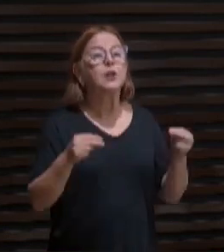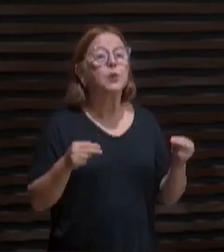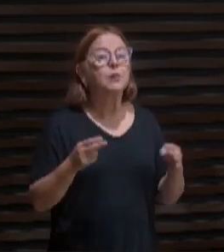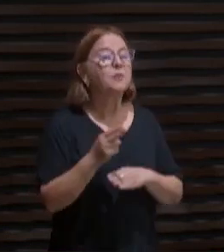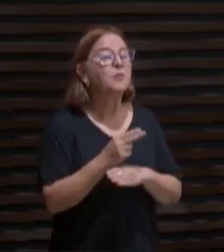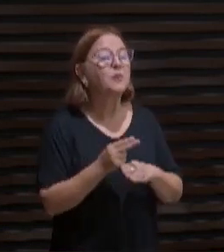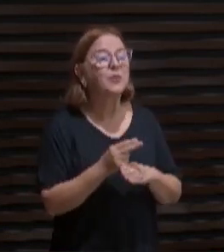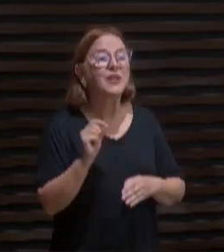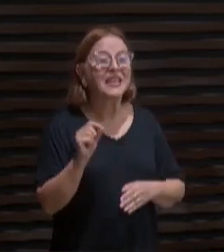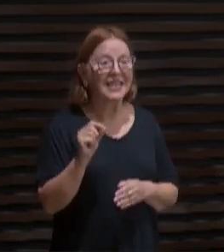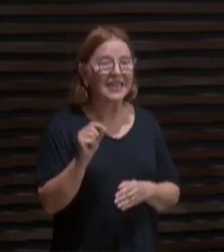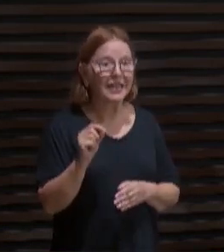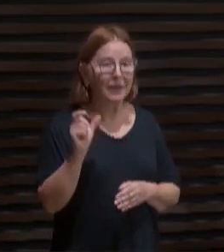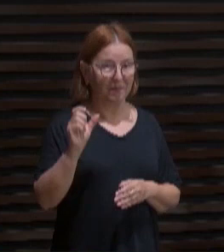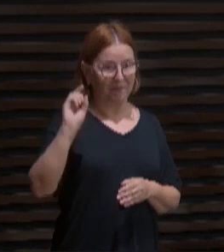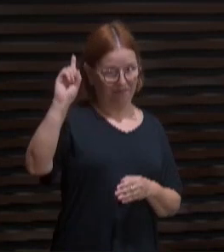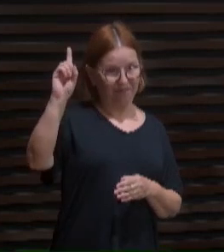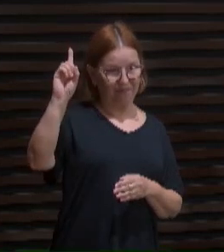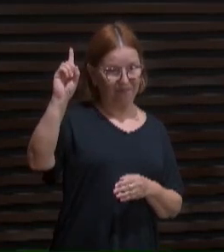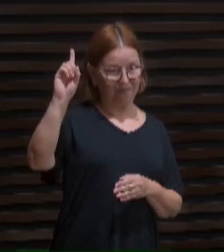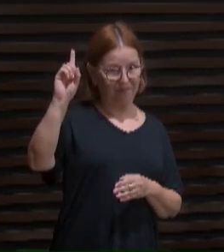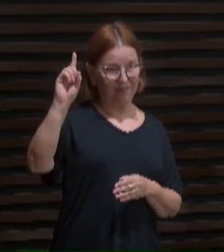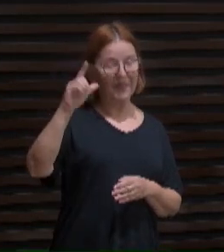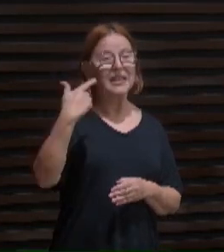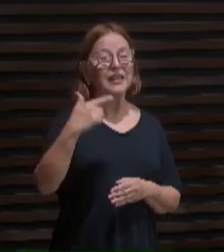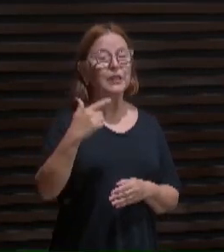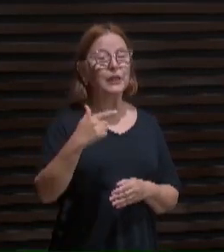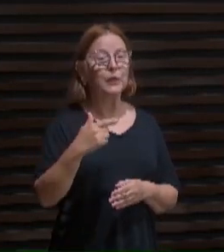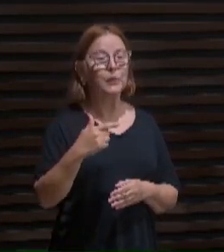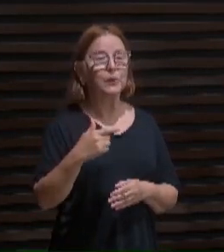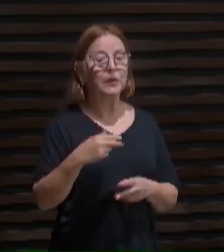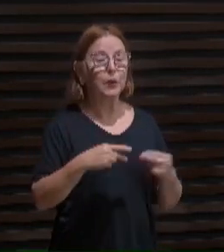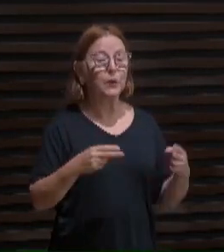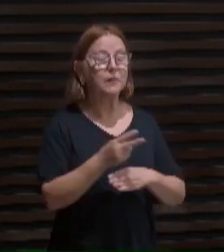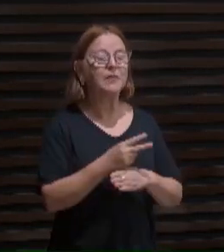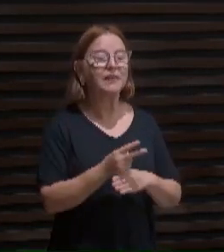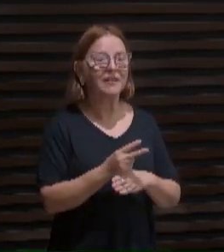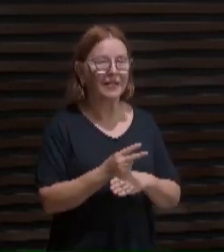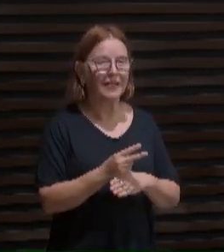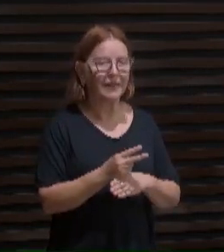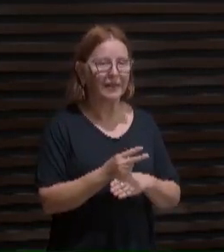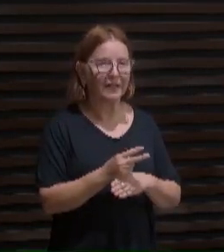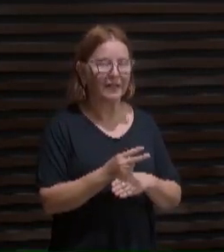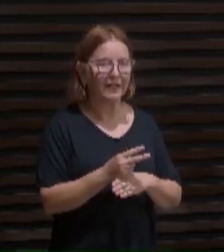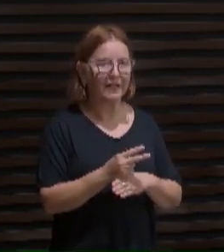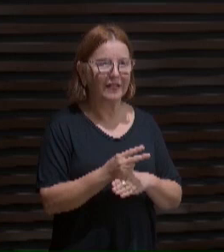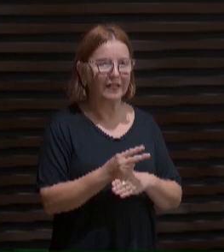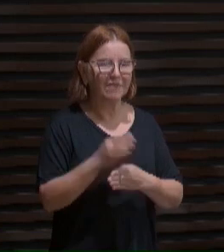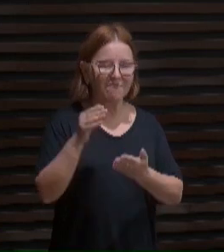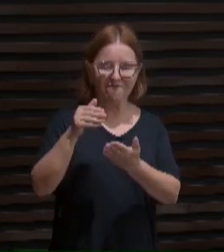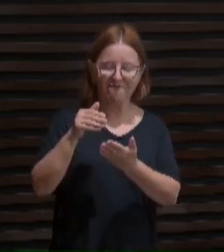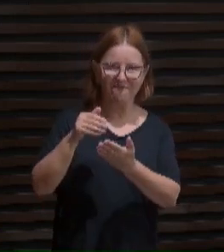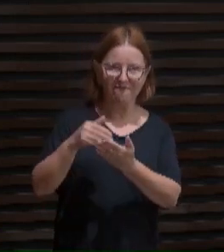é a palavra de Deus. E a segunda coisa que ela procura é tirar o senhorio